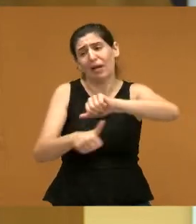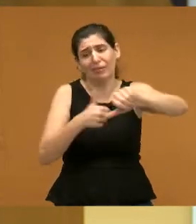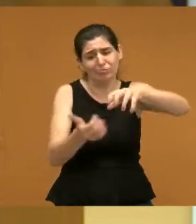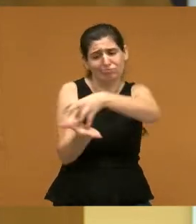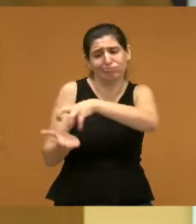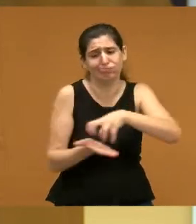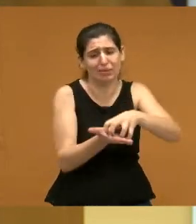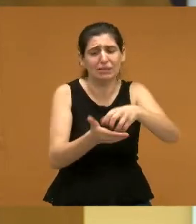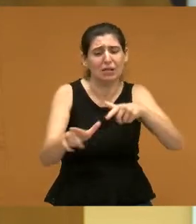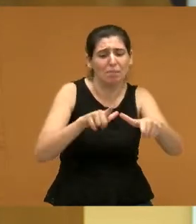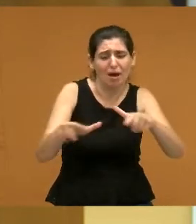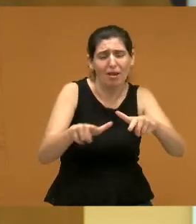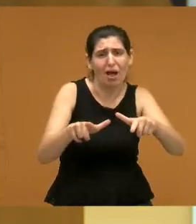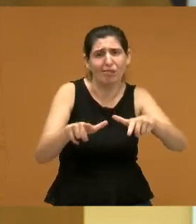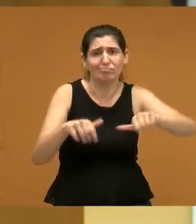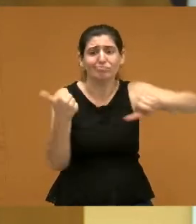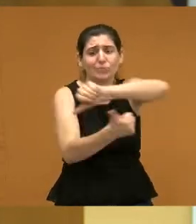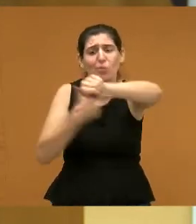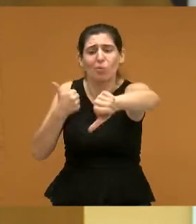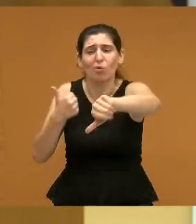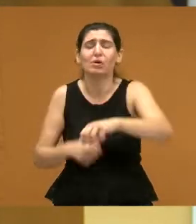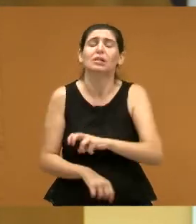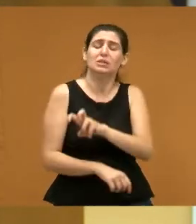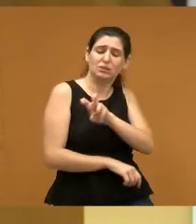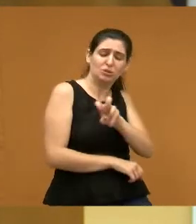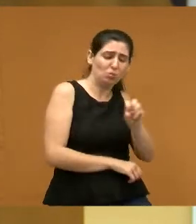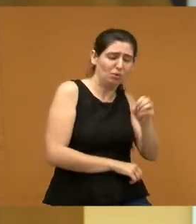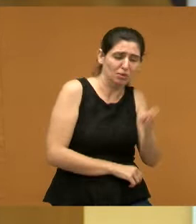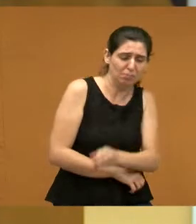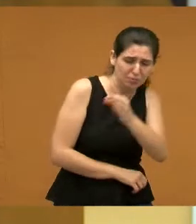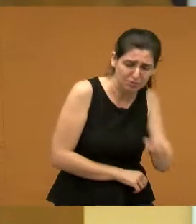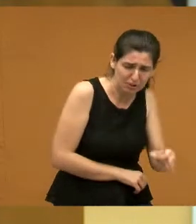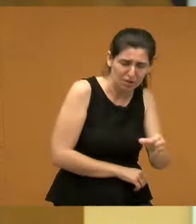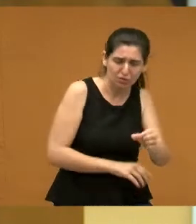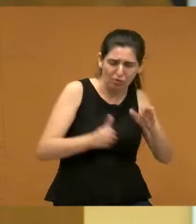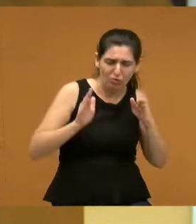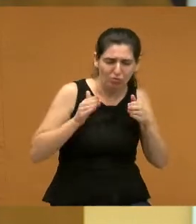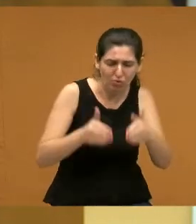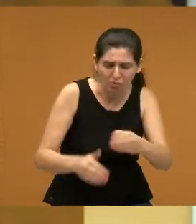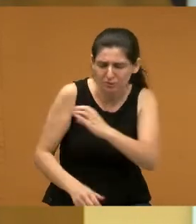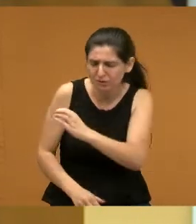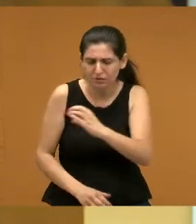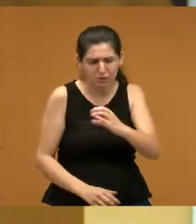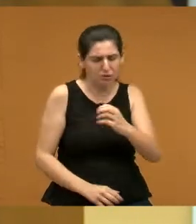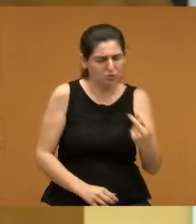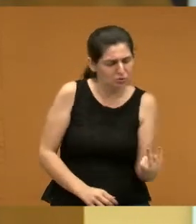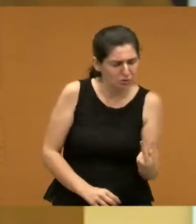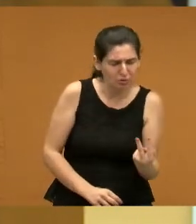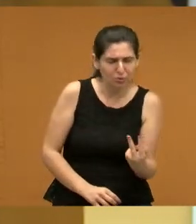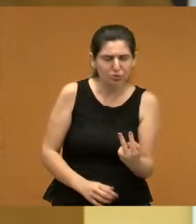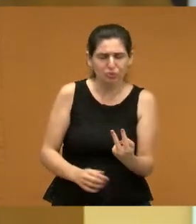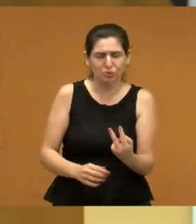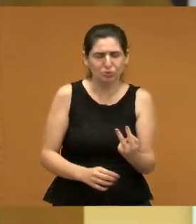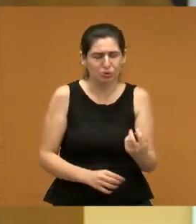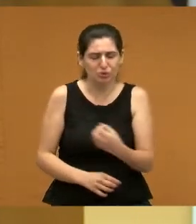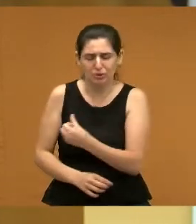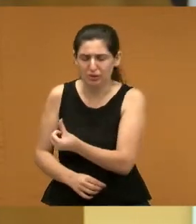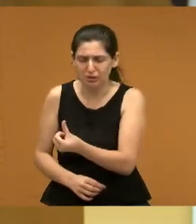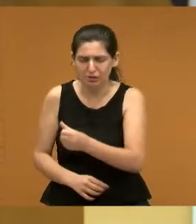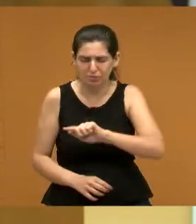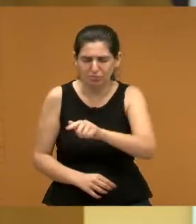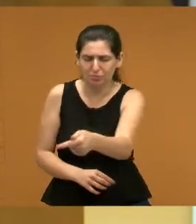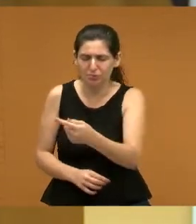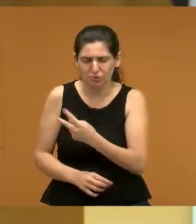correspondente a 50% do valor da referência CC2, atualmente de R$